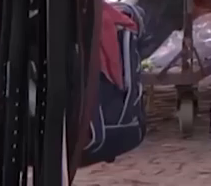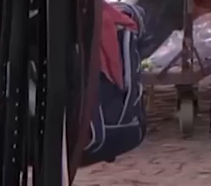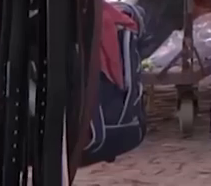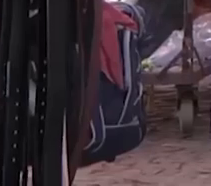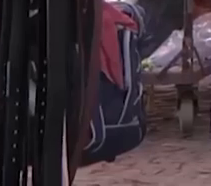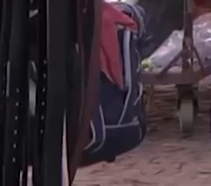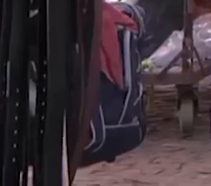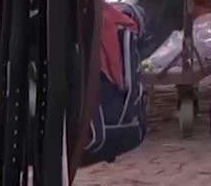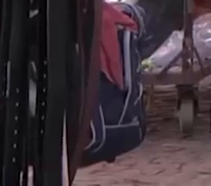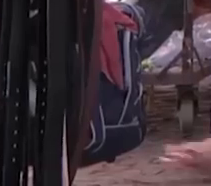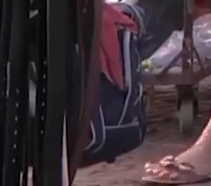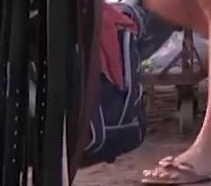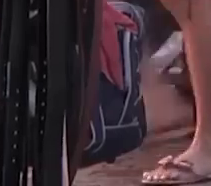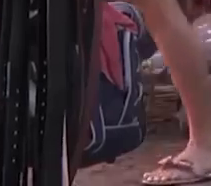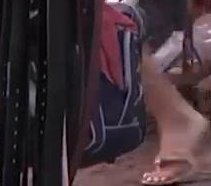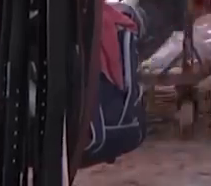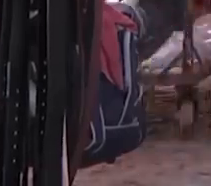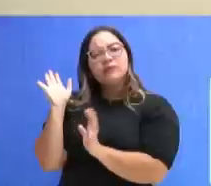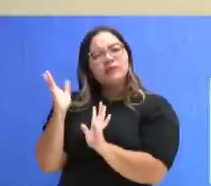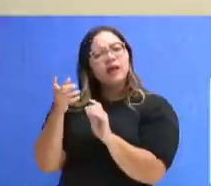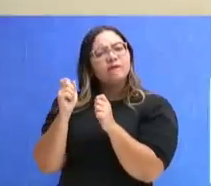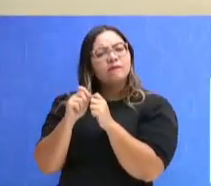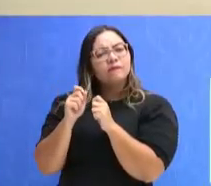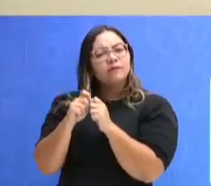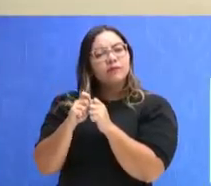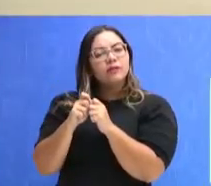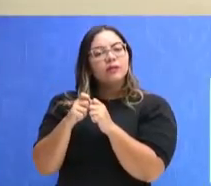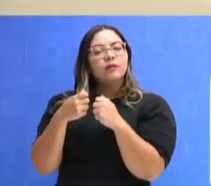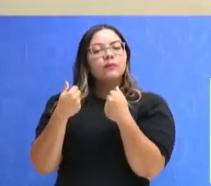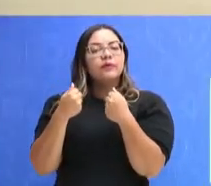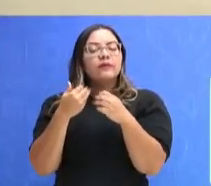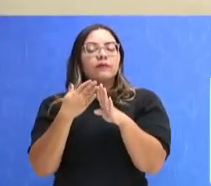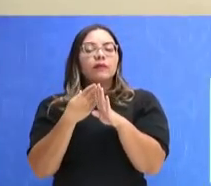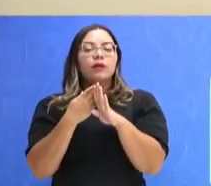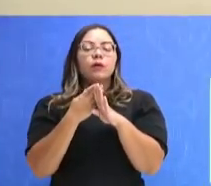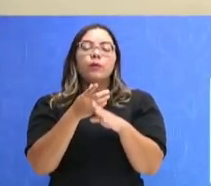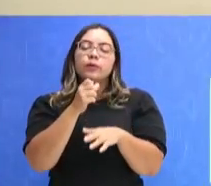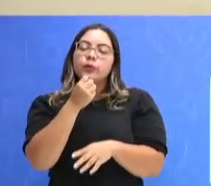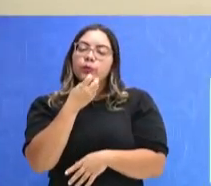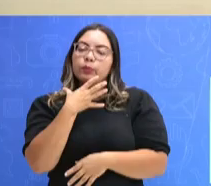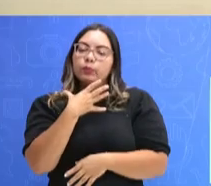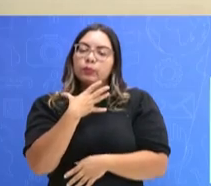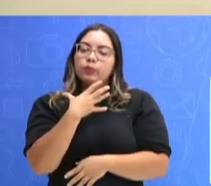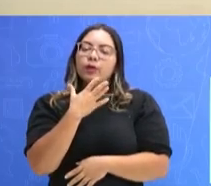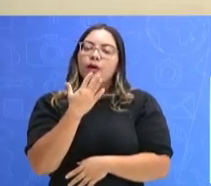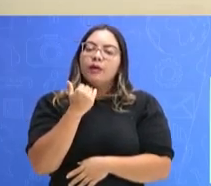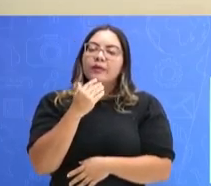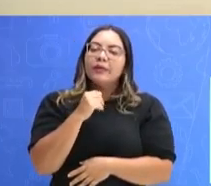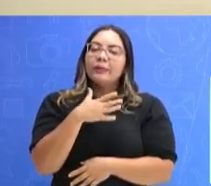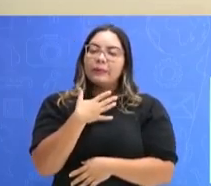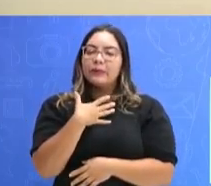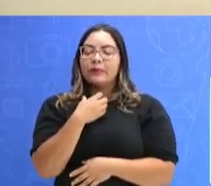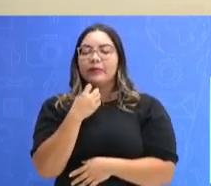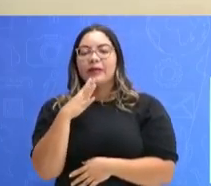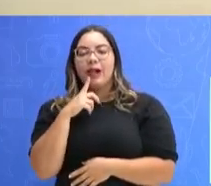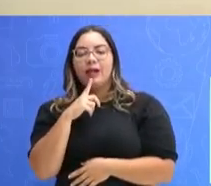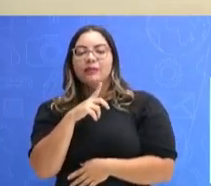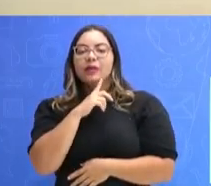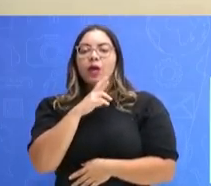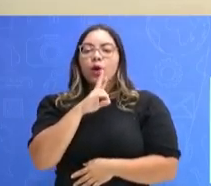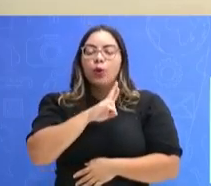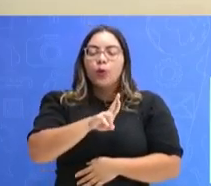do funcionalismo neste sábado dia 15 o anúncio foi feito pelo prefeito de Caxias esta semana em entrevista